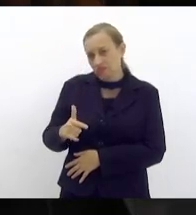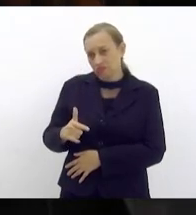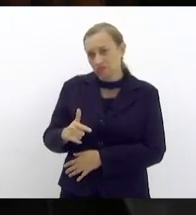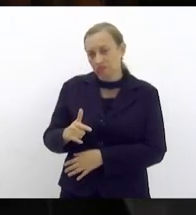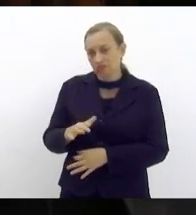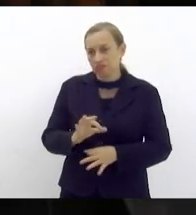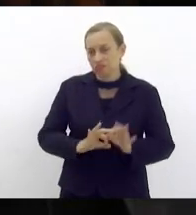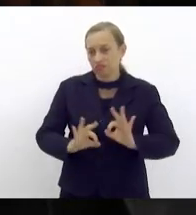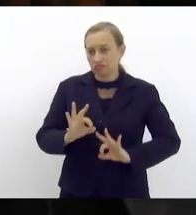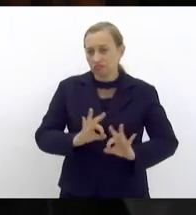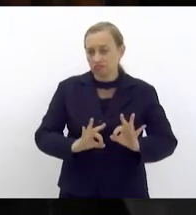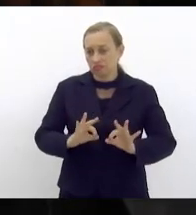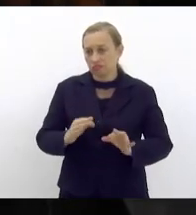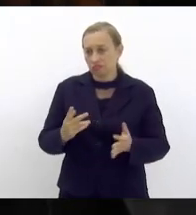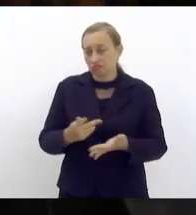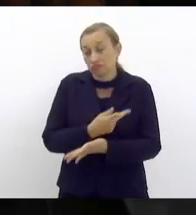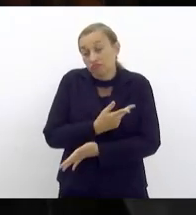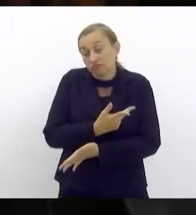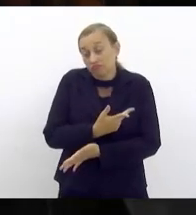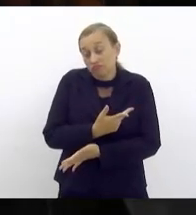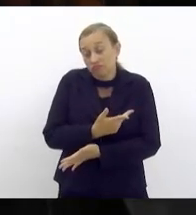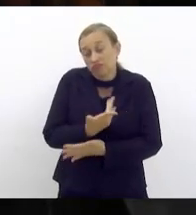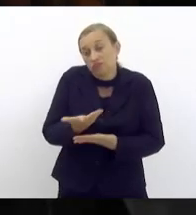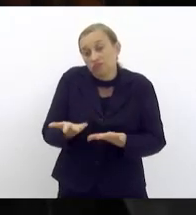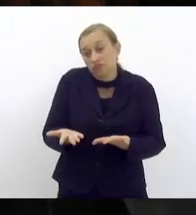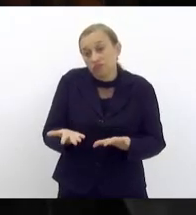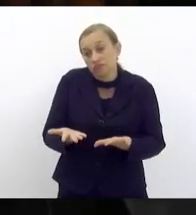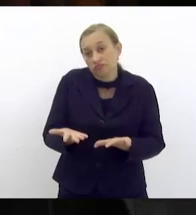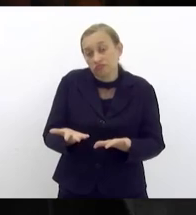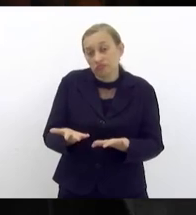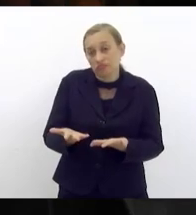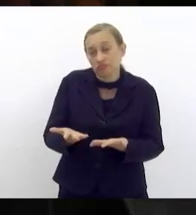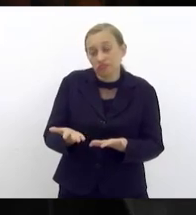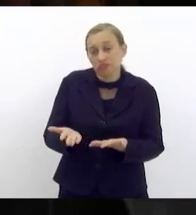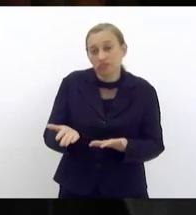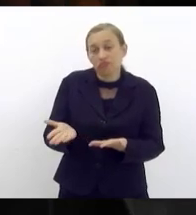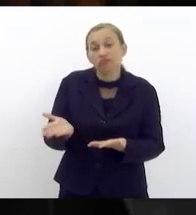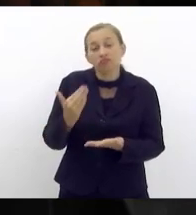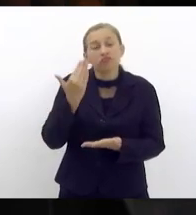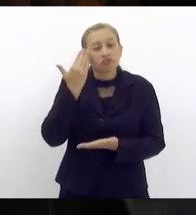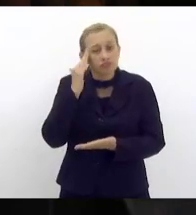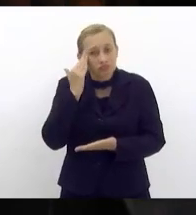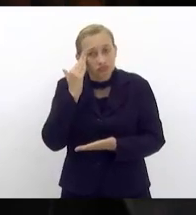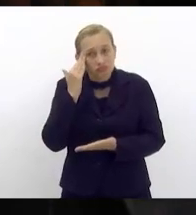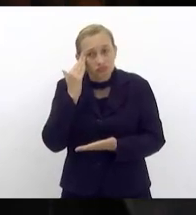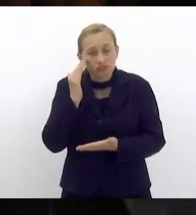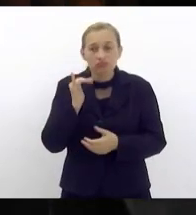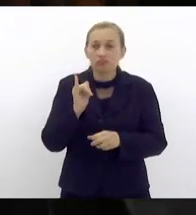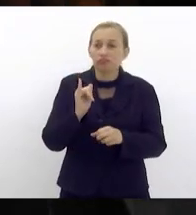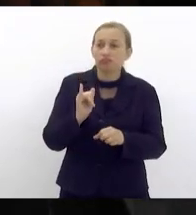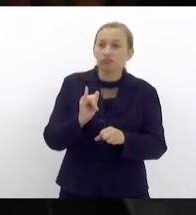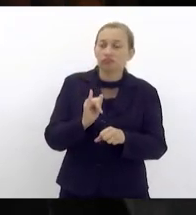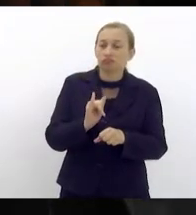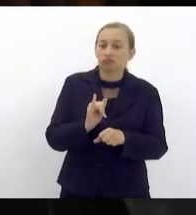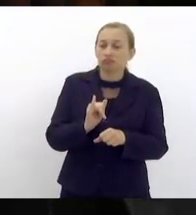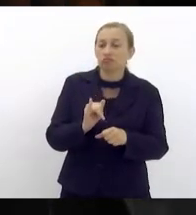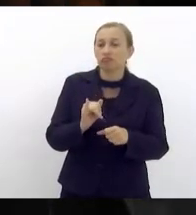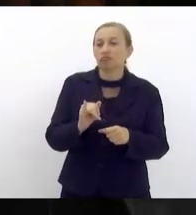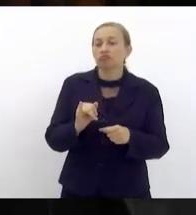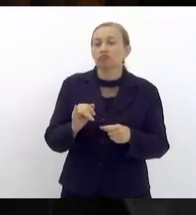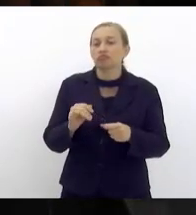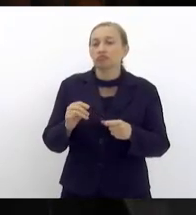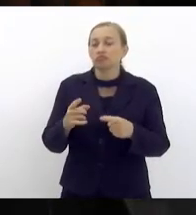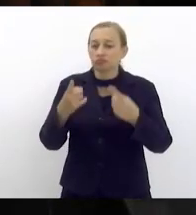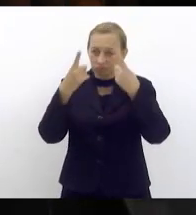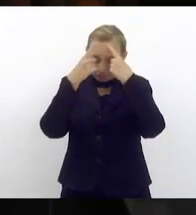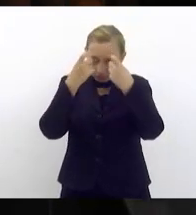a tragédia aconteceu então vamos né entender que essa dinâmica da violência tá vinculada